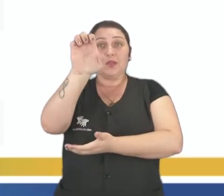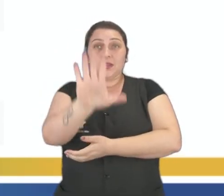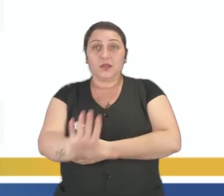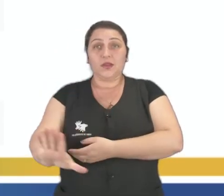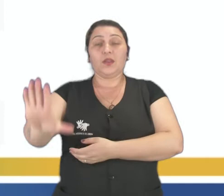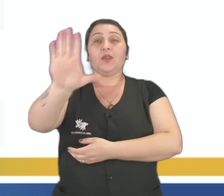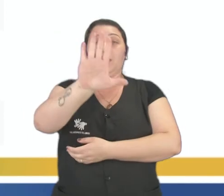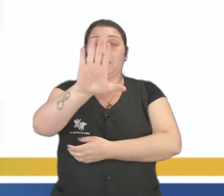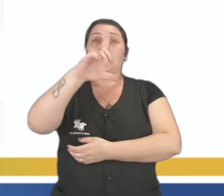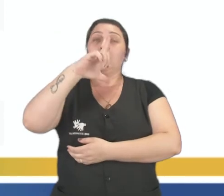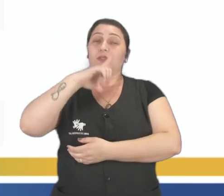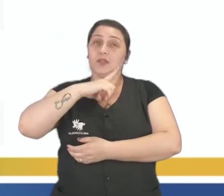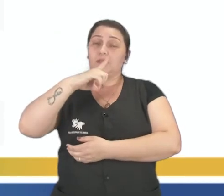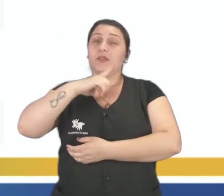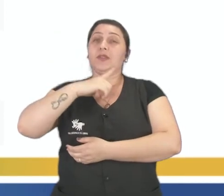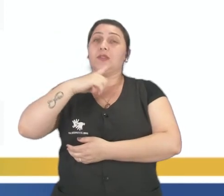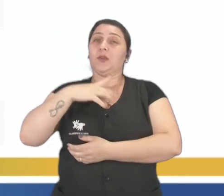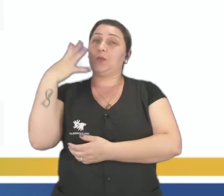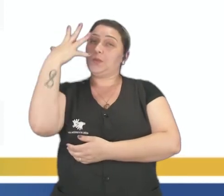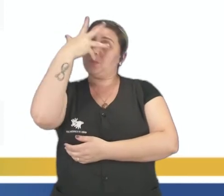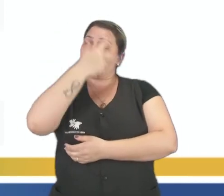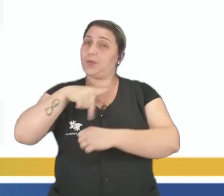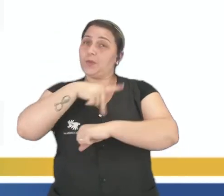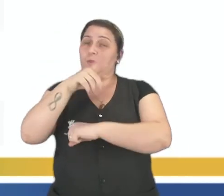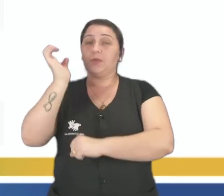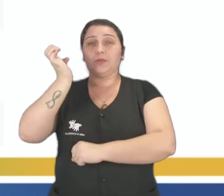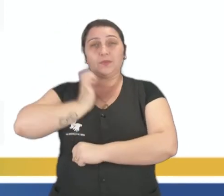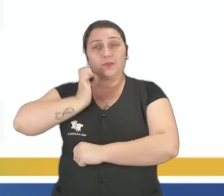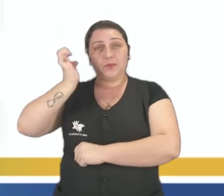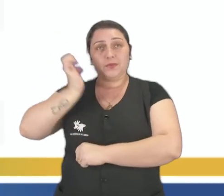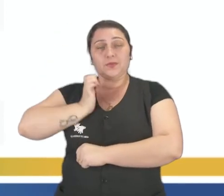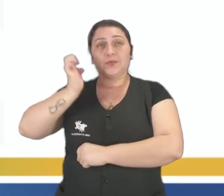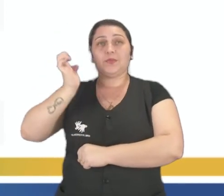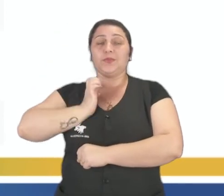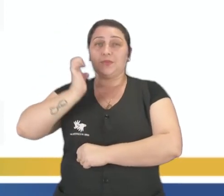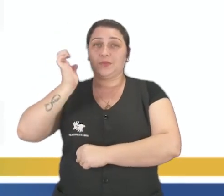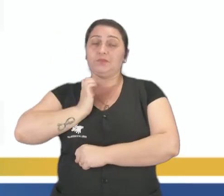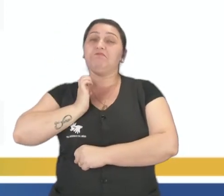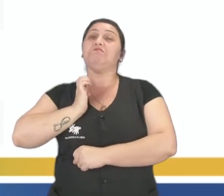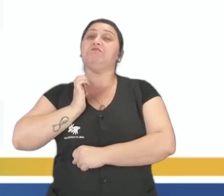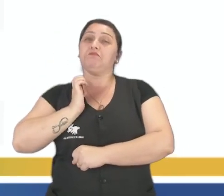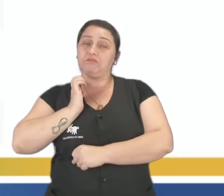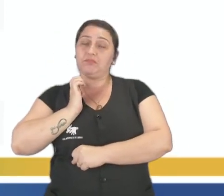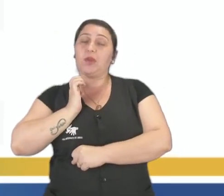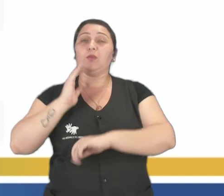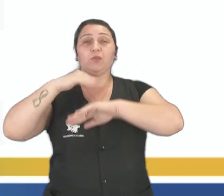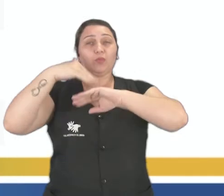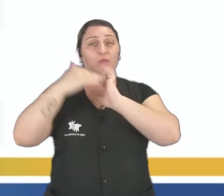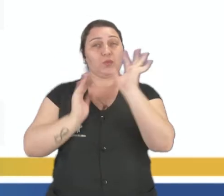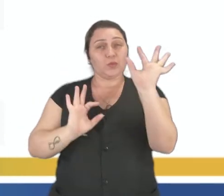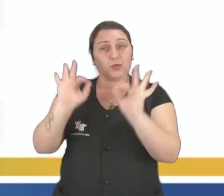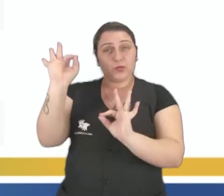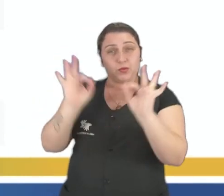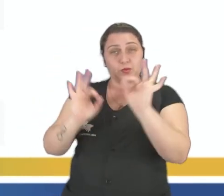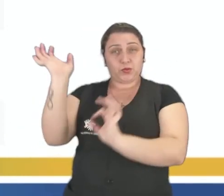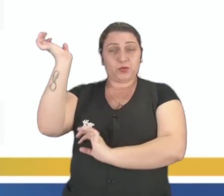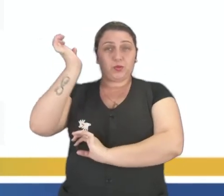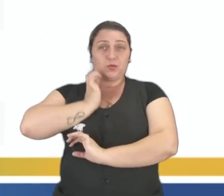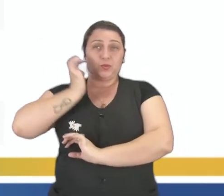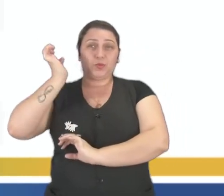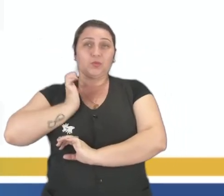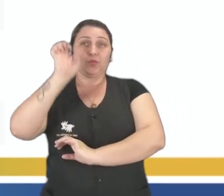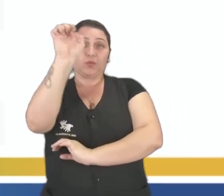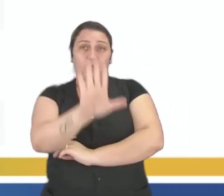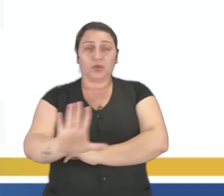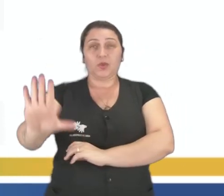que tem o seu glamour por ser um país rico, o país dos Alpes e que tem todo o status de riqueza da